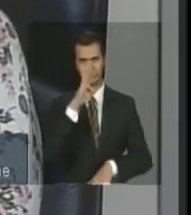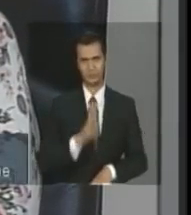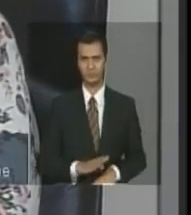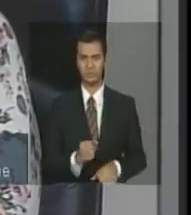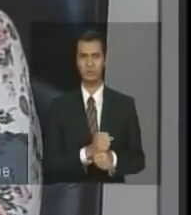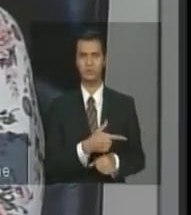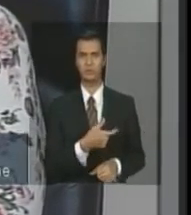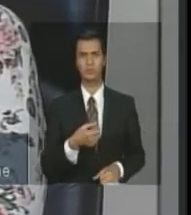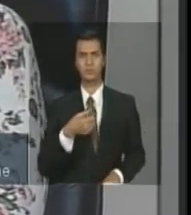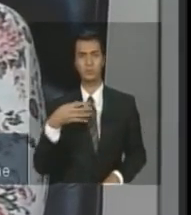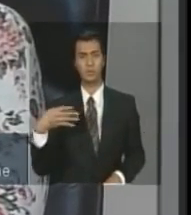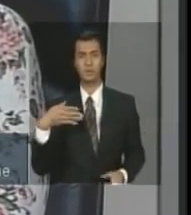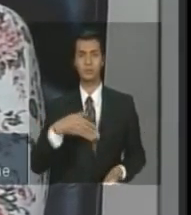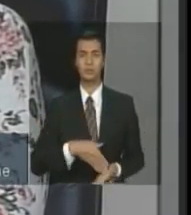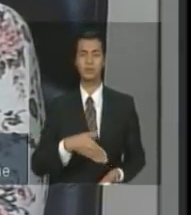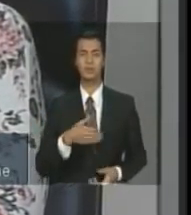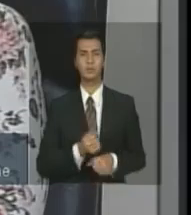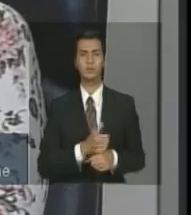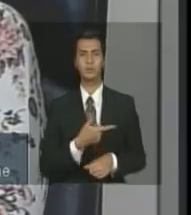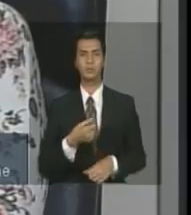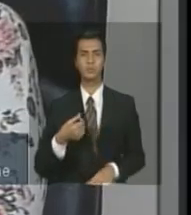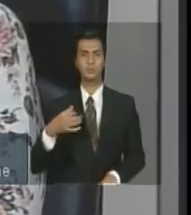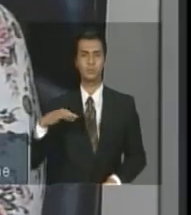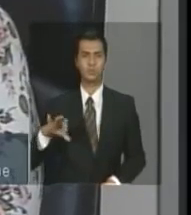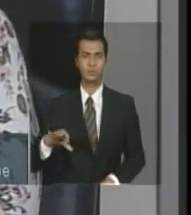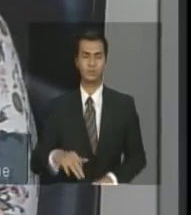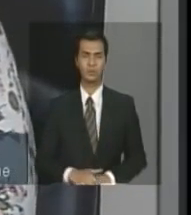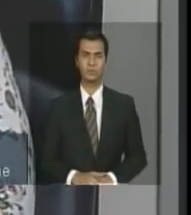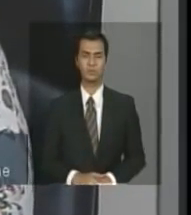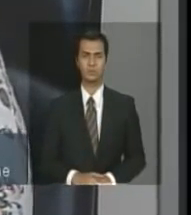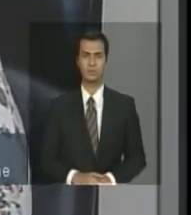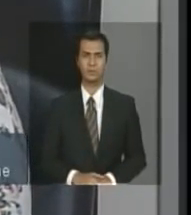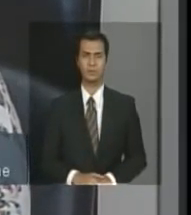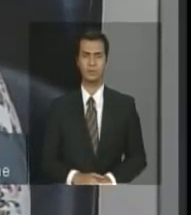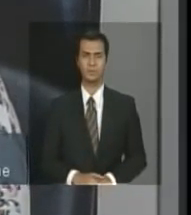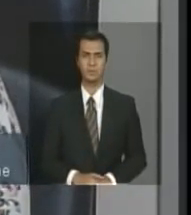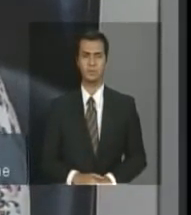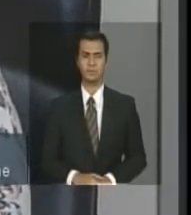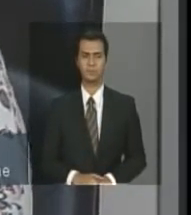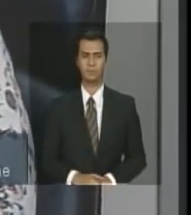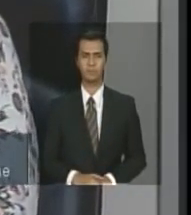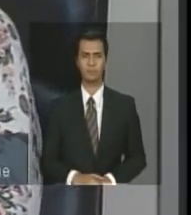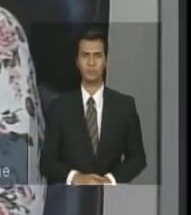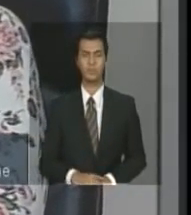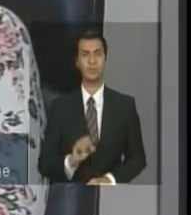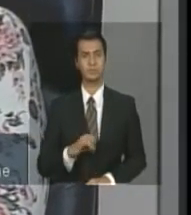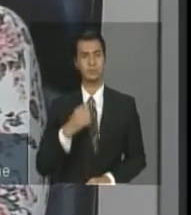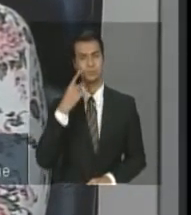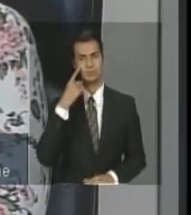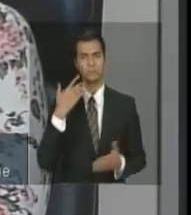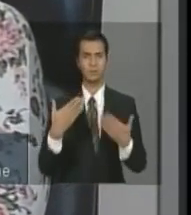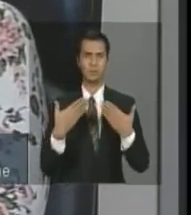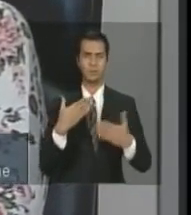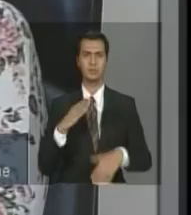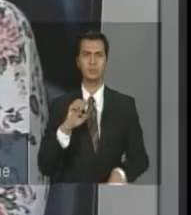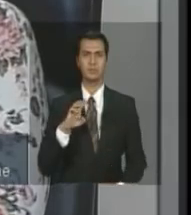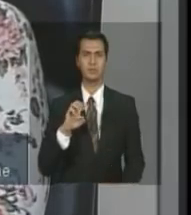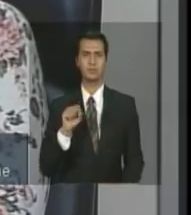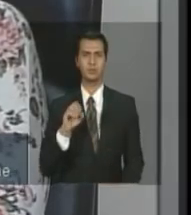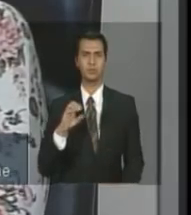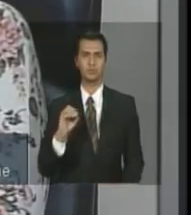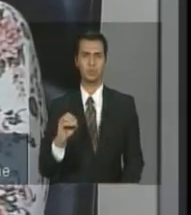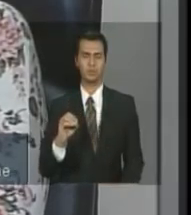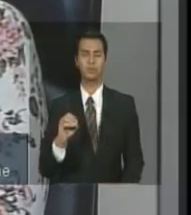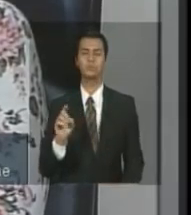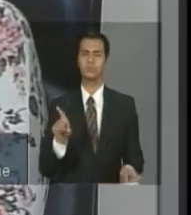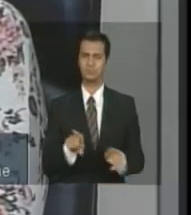2004 a 2009. E, mais ainda, se a gente for apurar depois os dados a partir do censo.